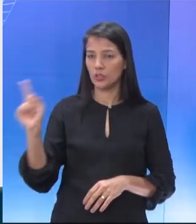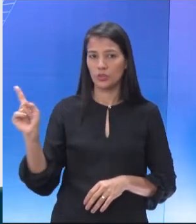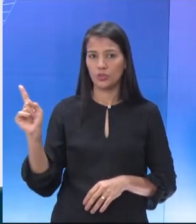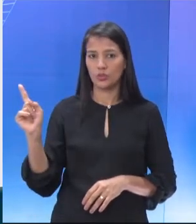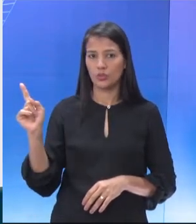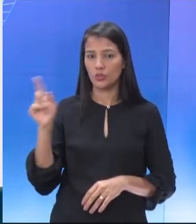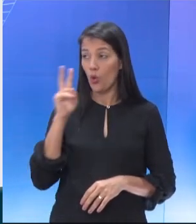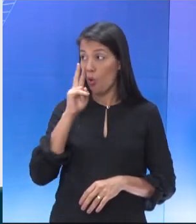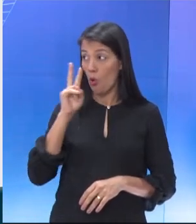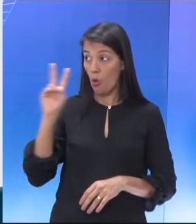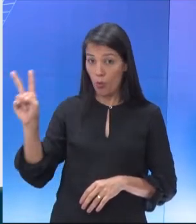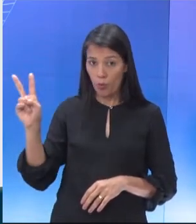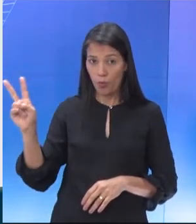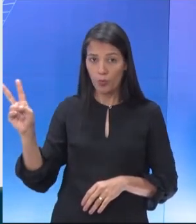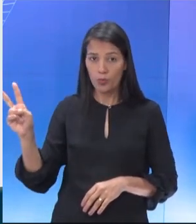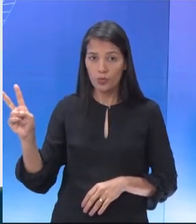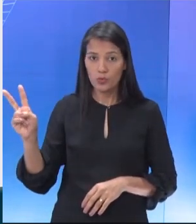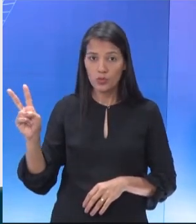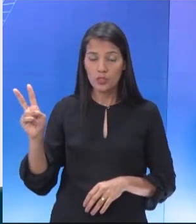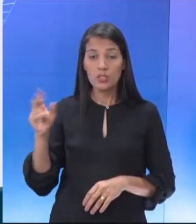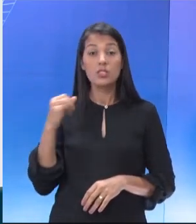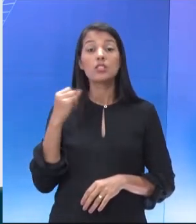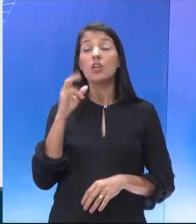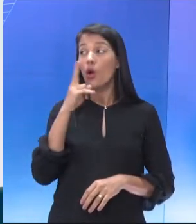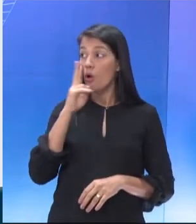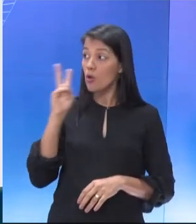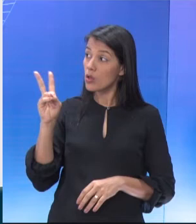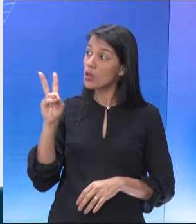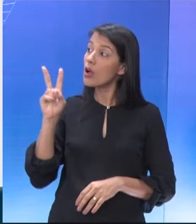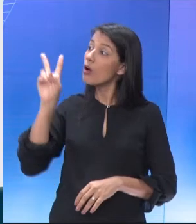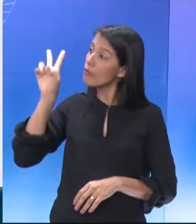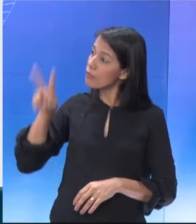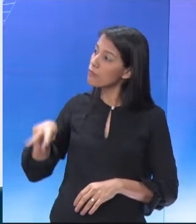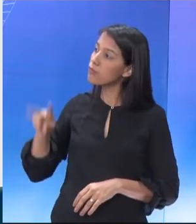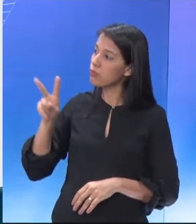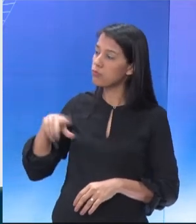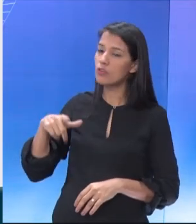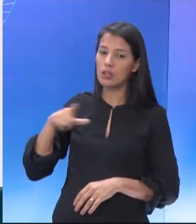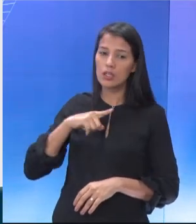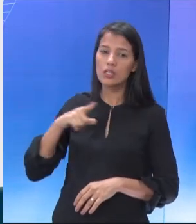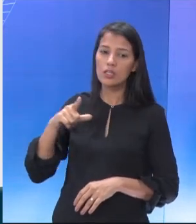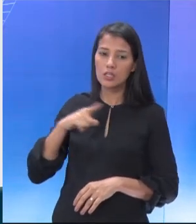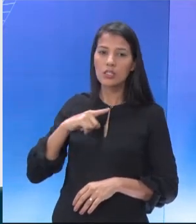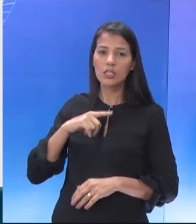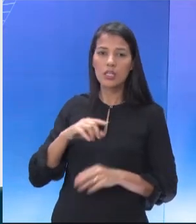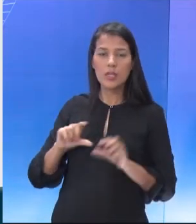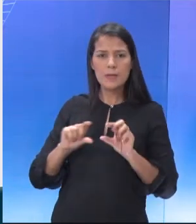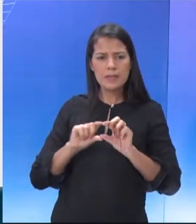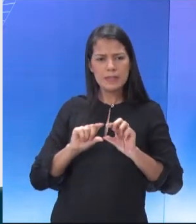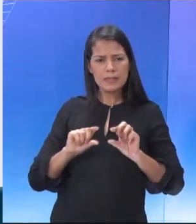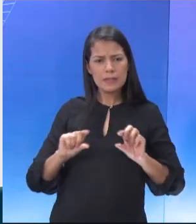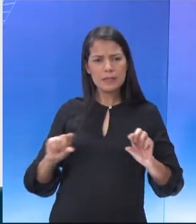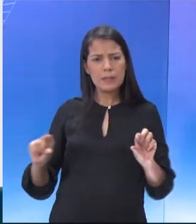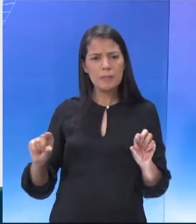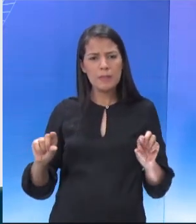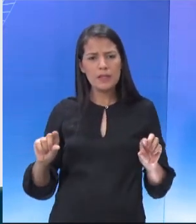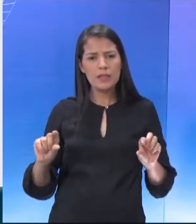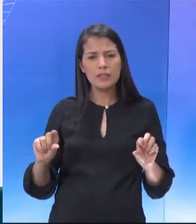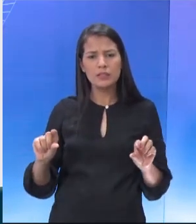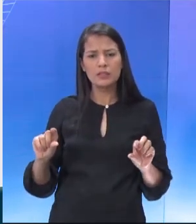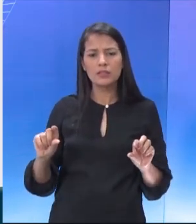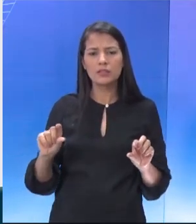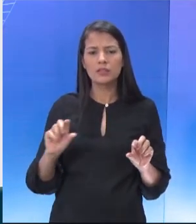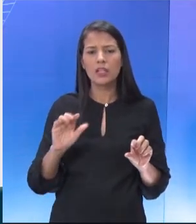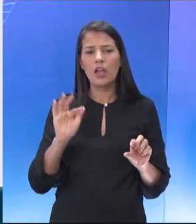tem uma bicamada fosfolipídica, a gente tem a parte hidrofóbica. Hidrofóbica é